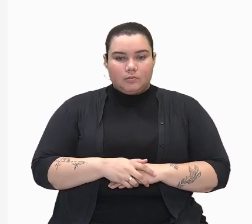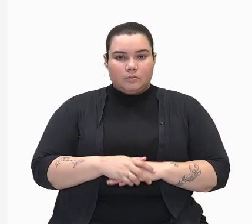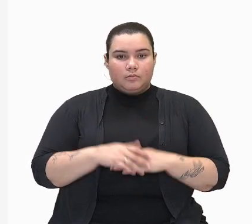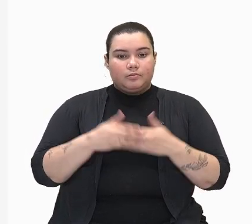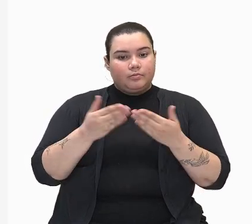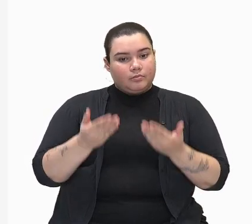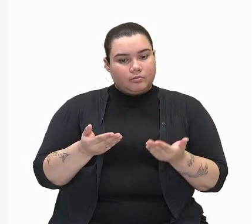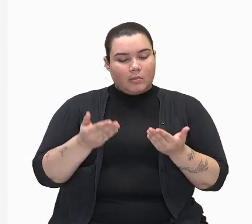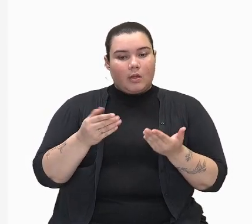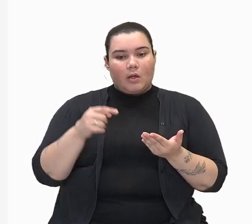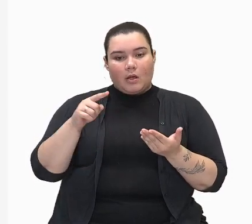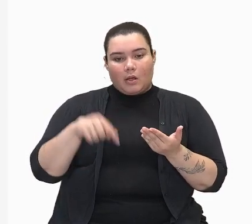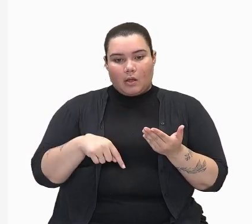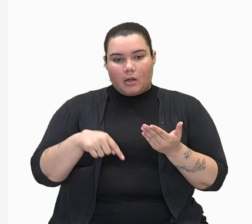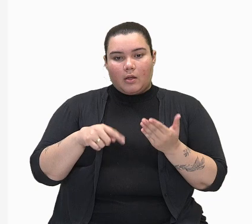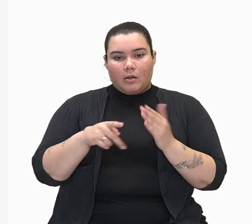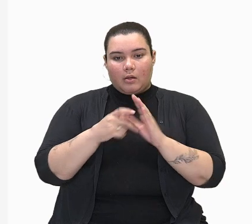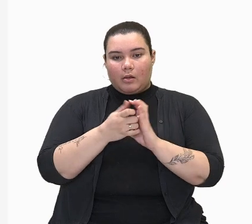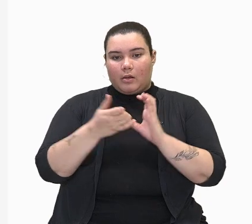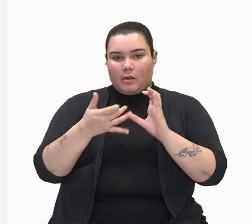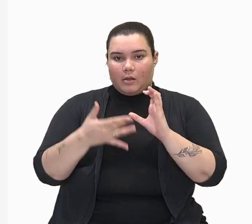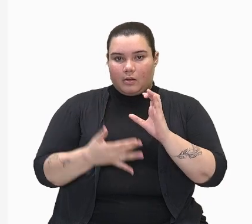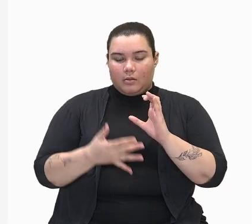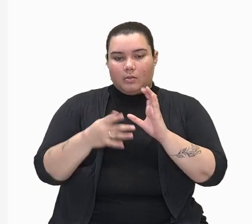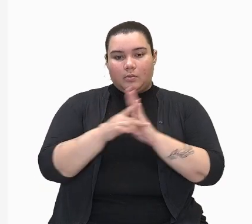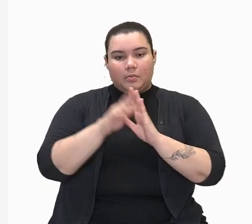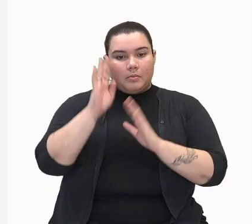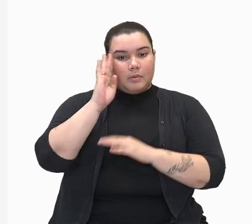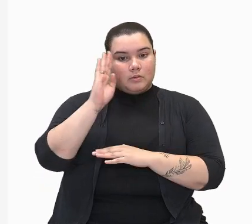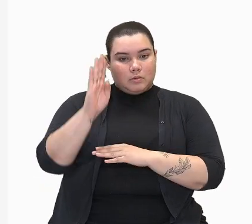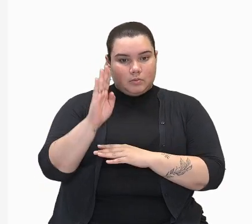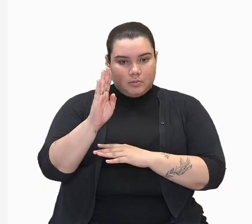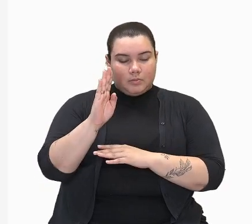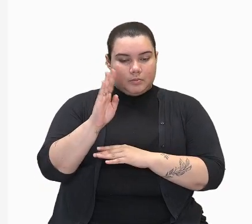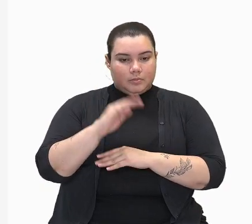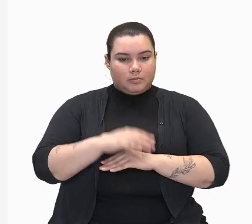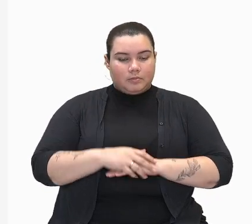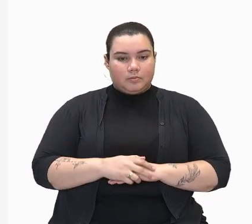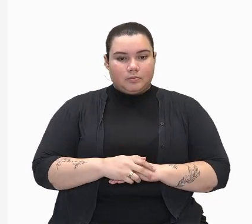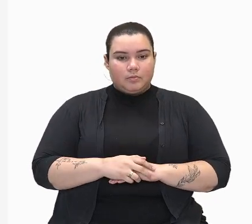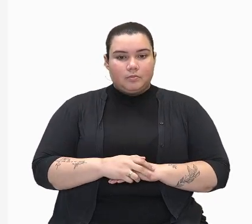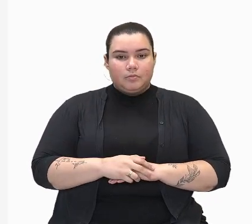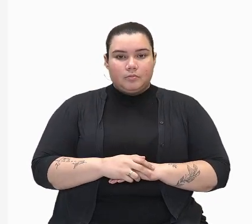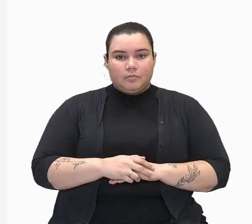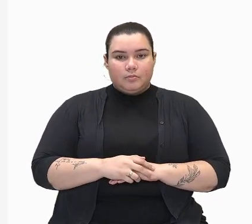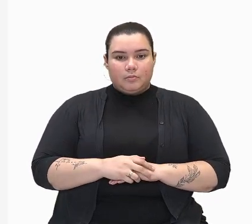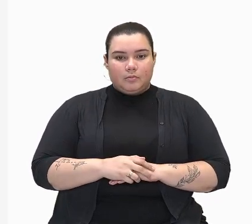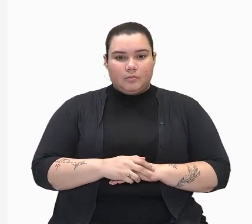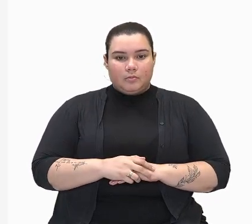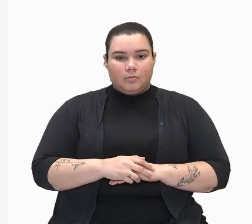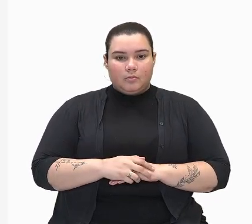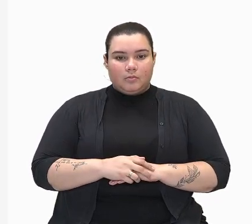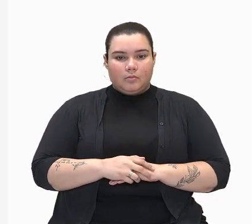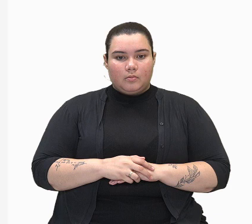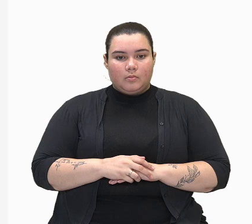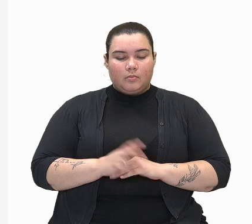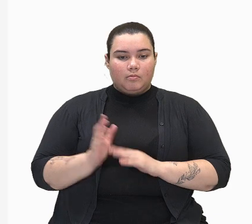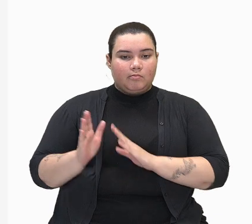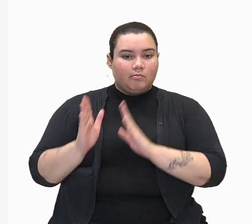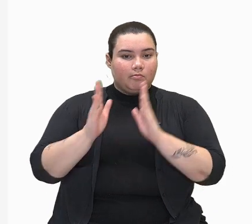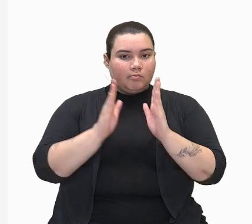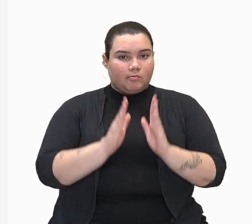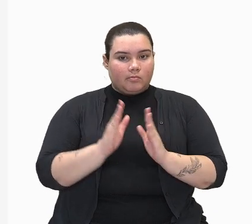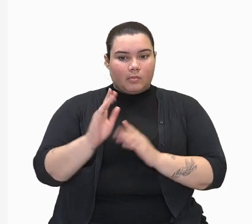E então, essas são as características principais do tetraedro, tá? Vamos olhar agora